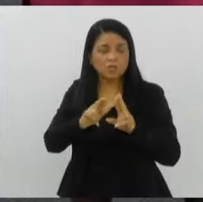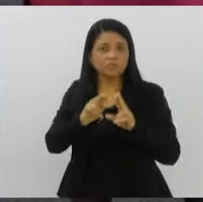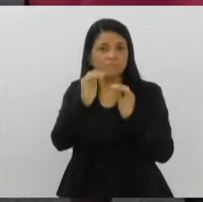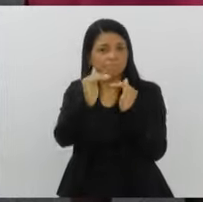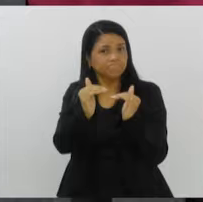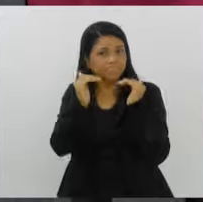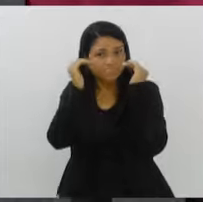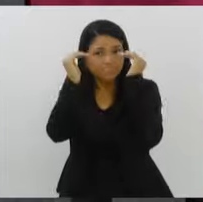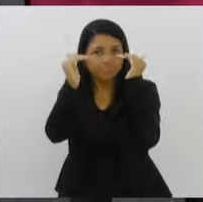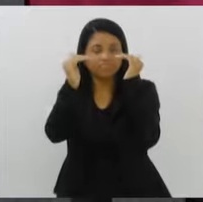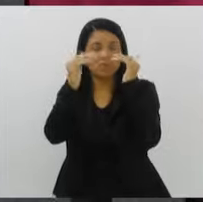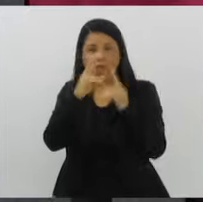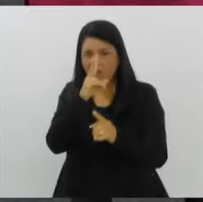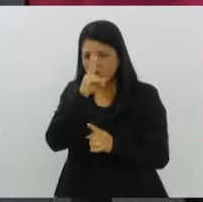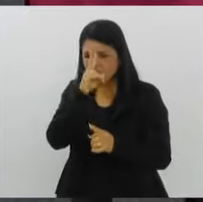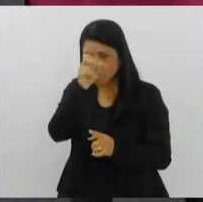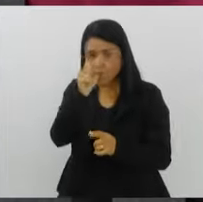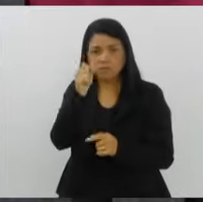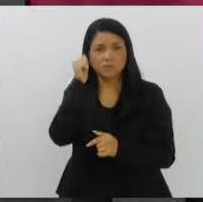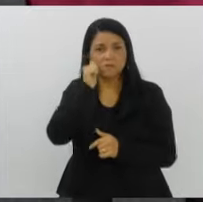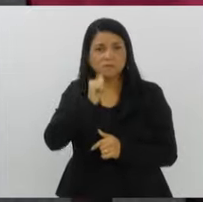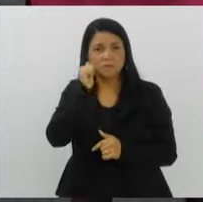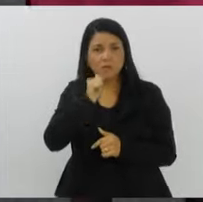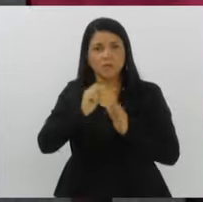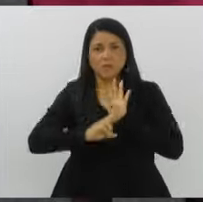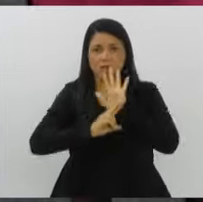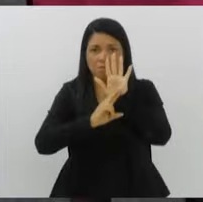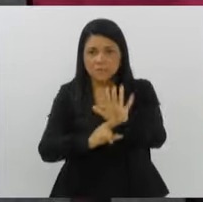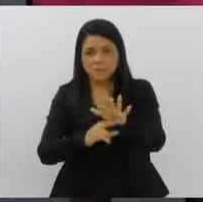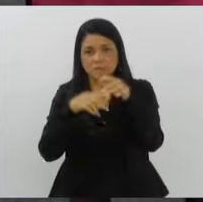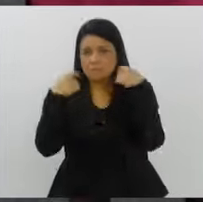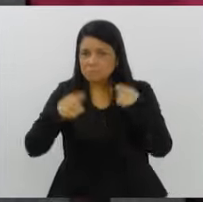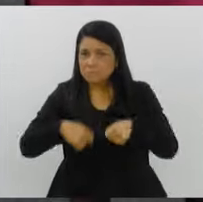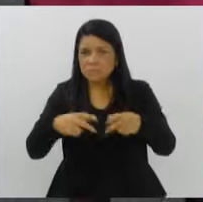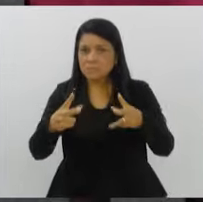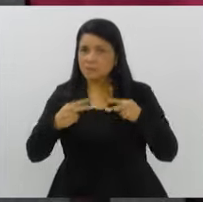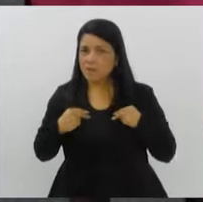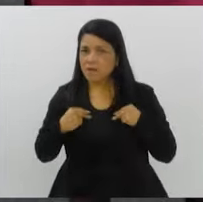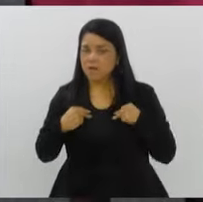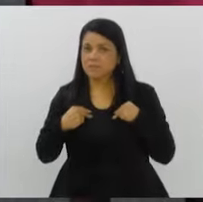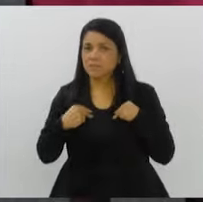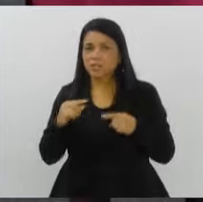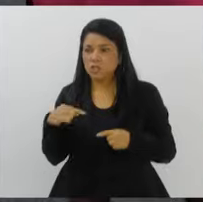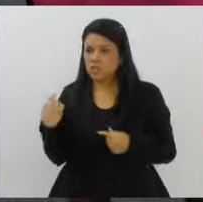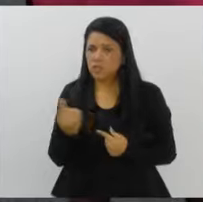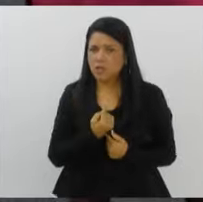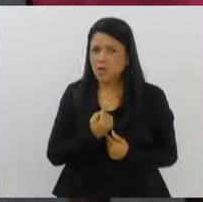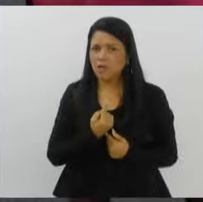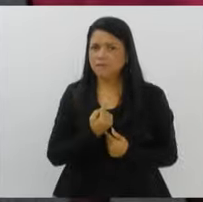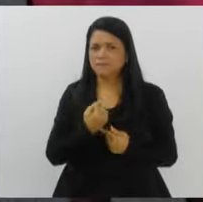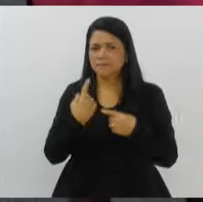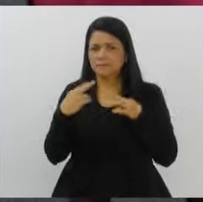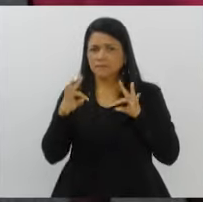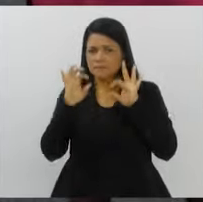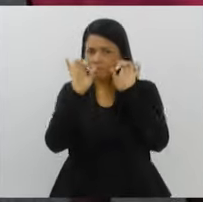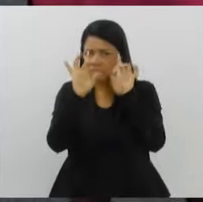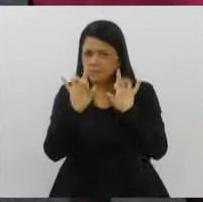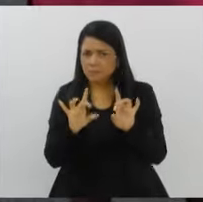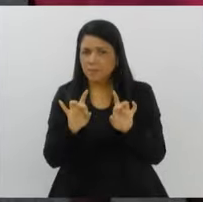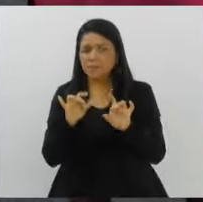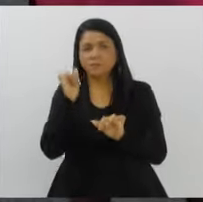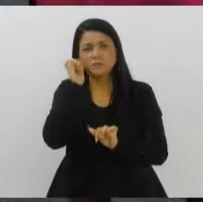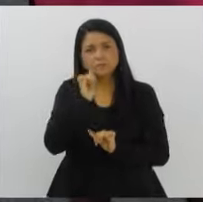altura da força que as mulheres que o representam merecem e exigem, nós todas, especialmente todas as